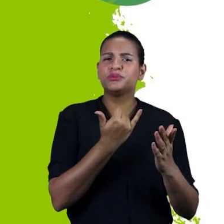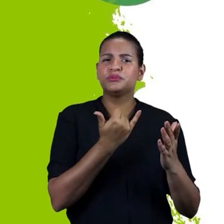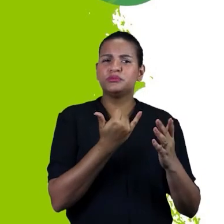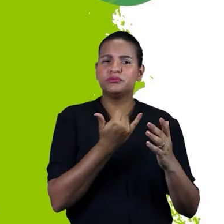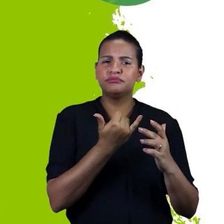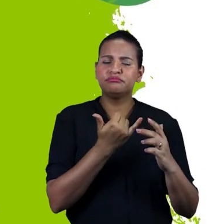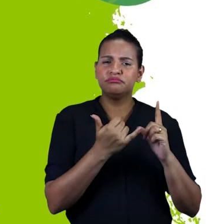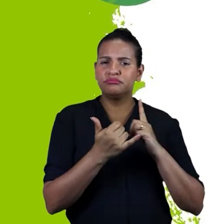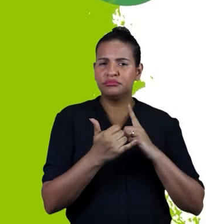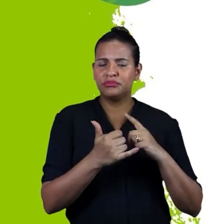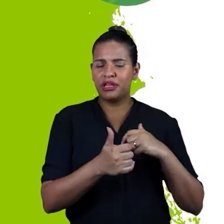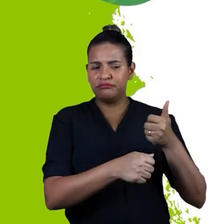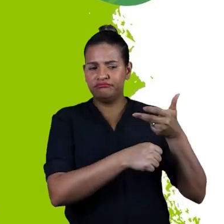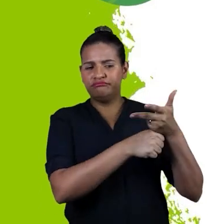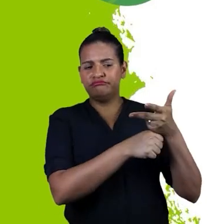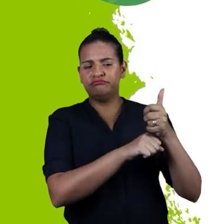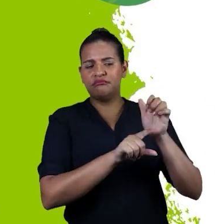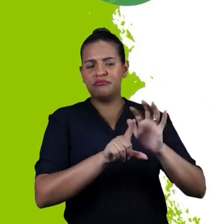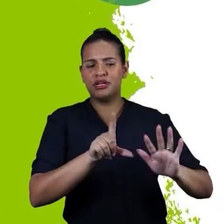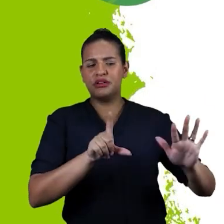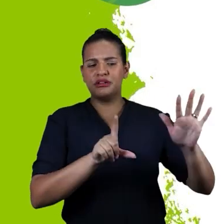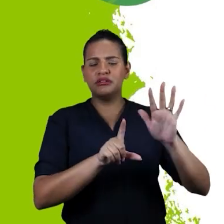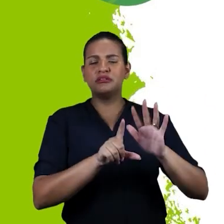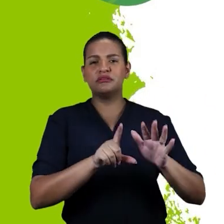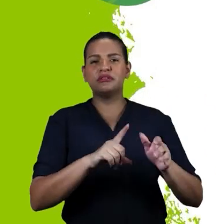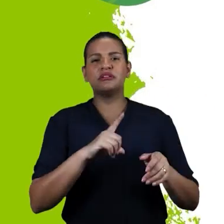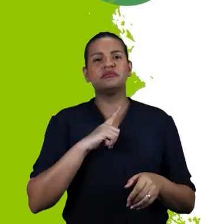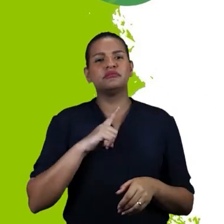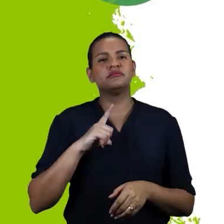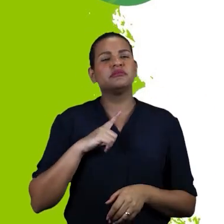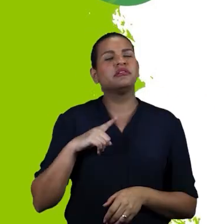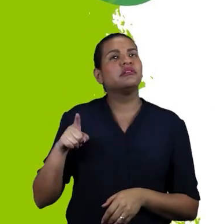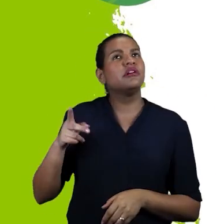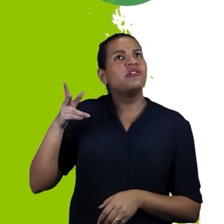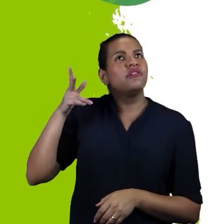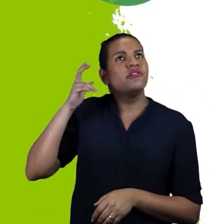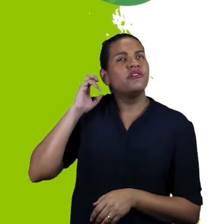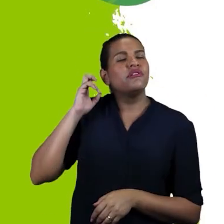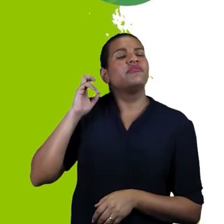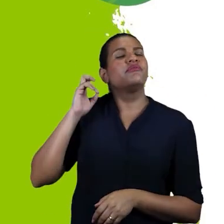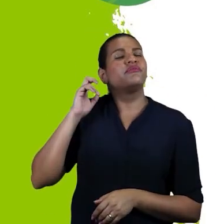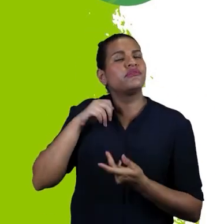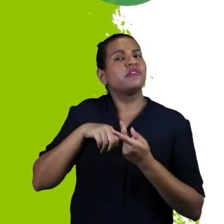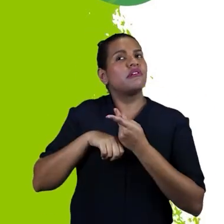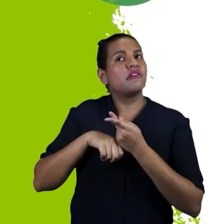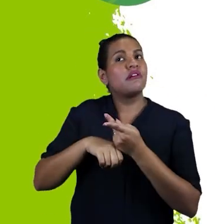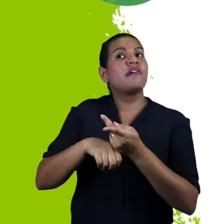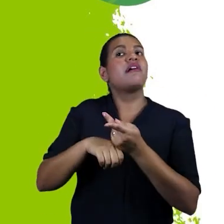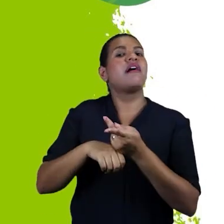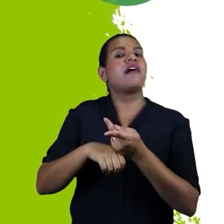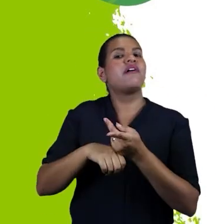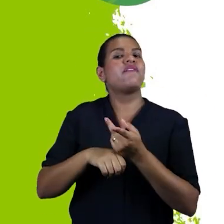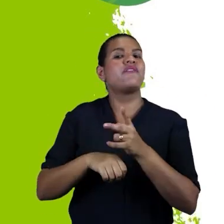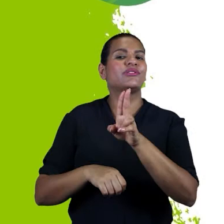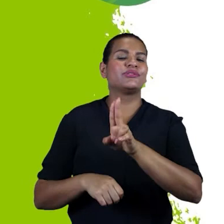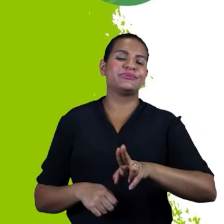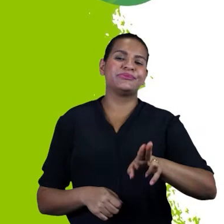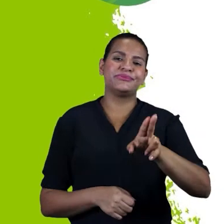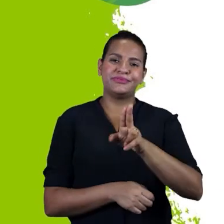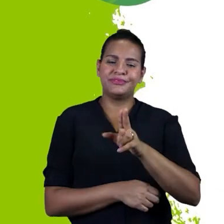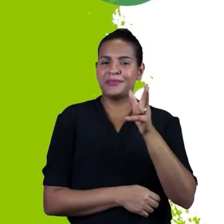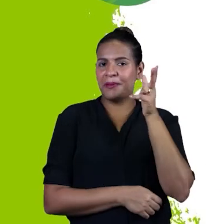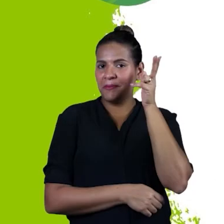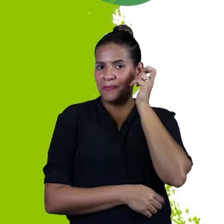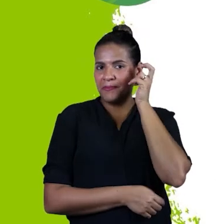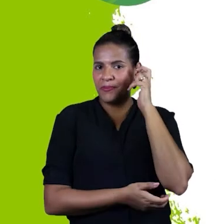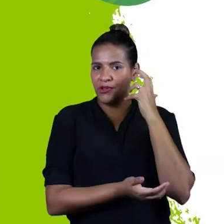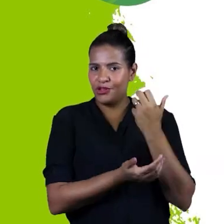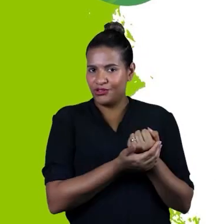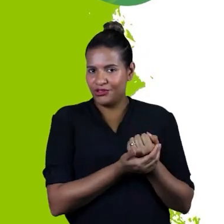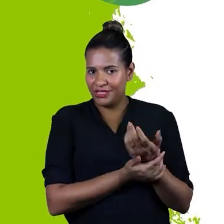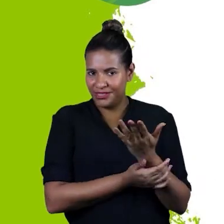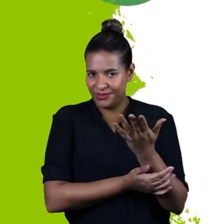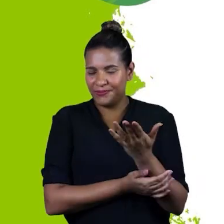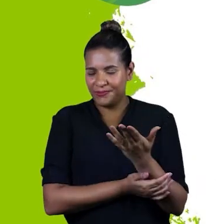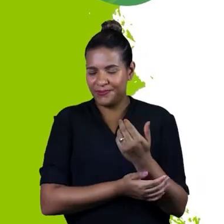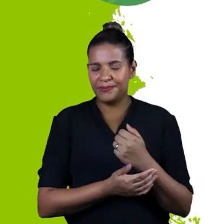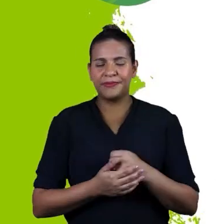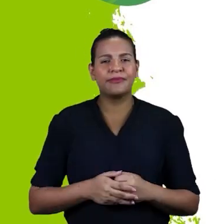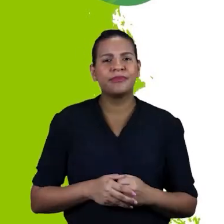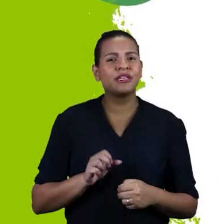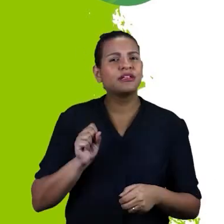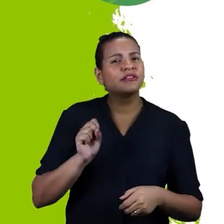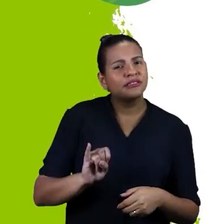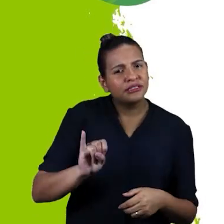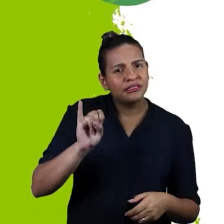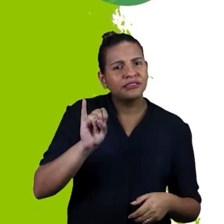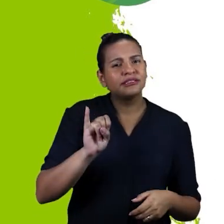sociais, mesmo o YouTube que tem imagem e tudo mais, as pessoas ouvem, escutam e produzem muito podcast. E se